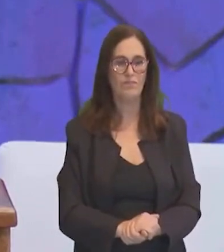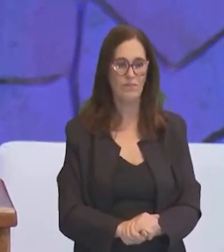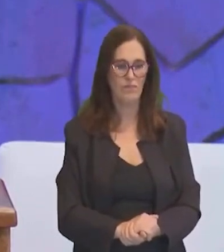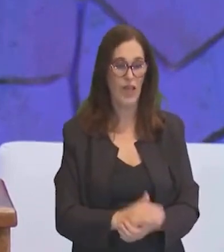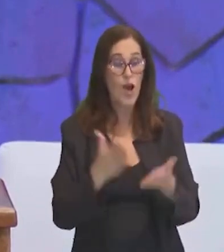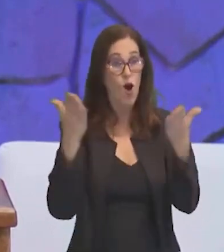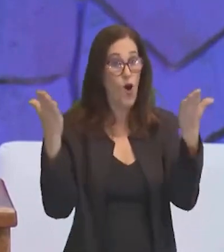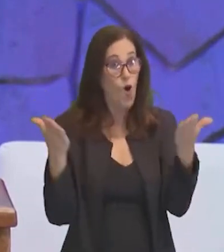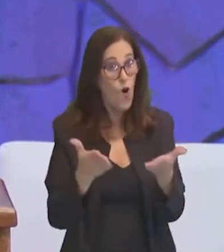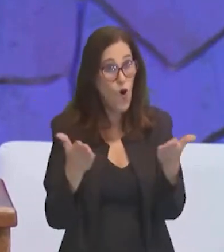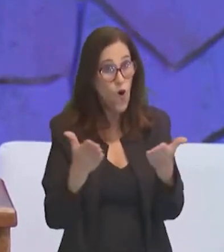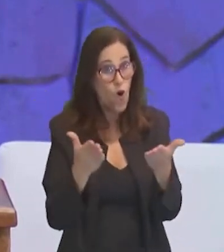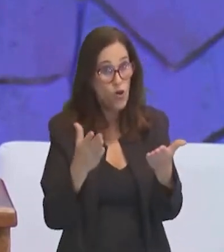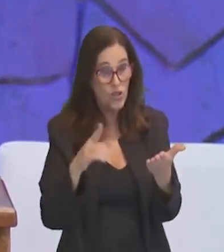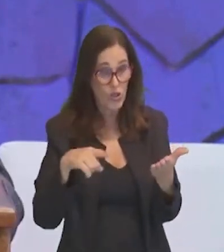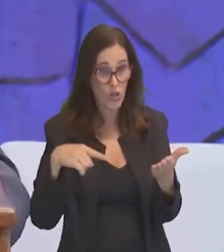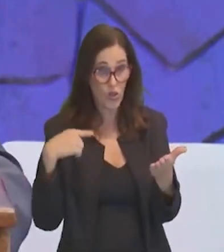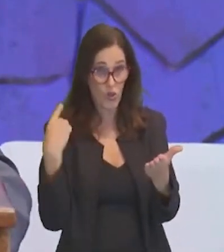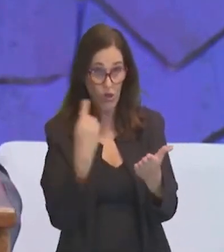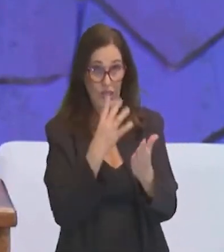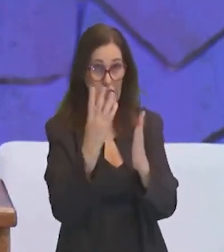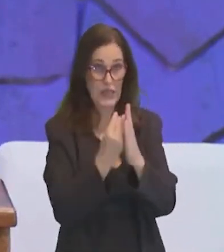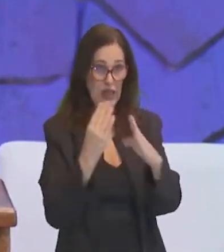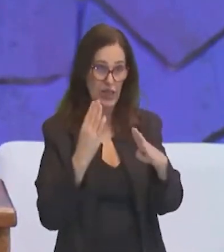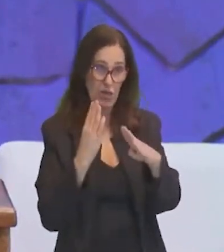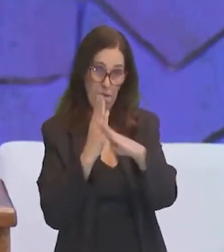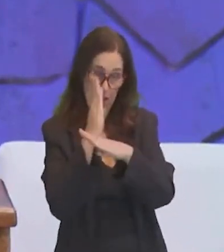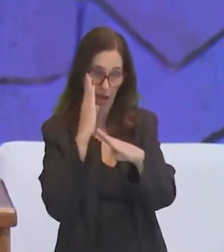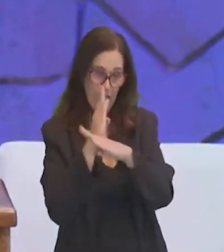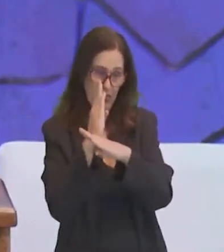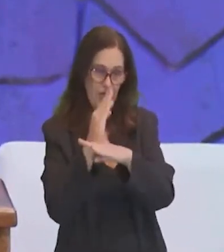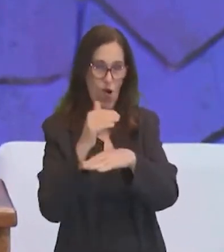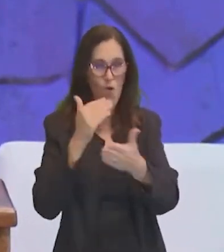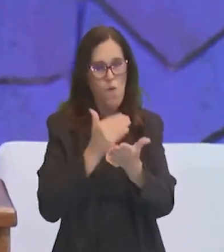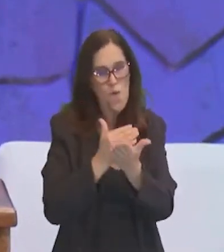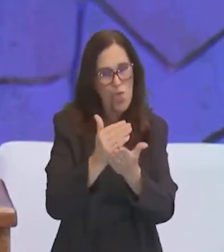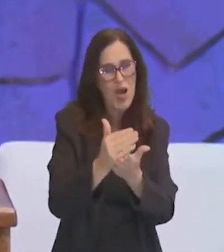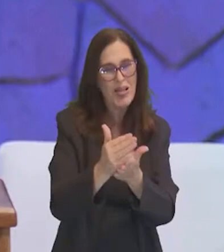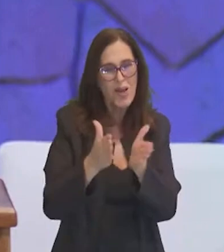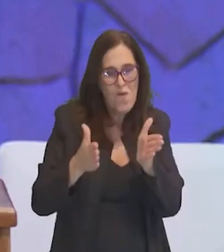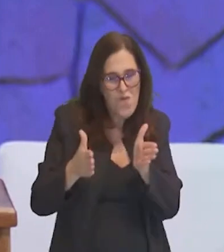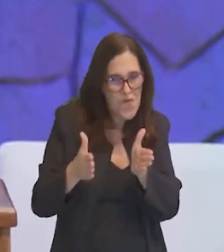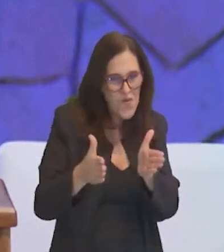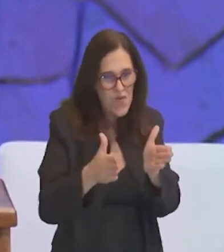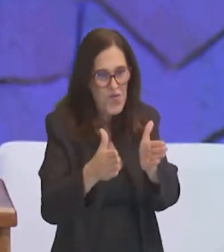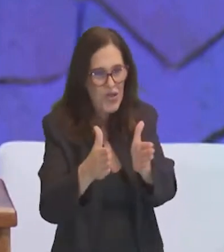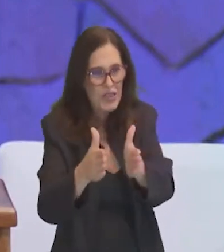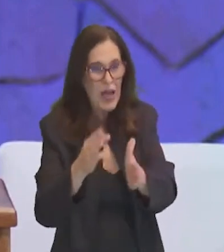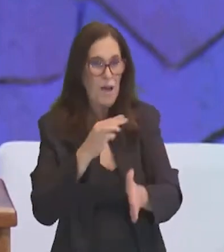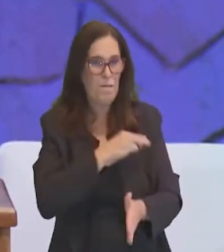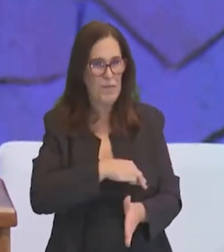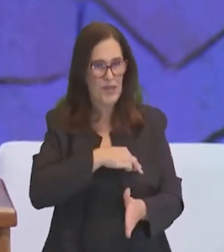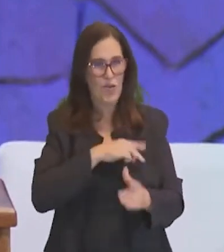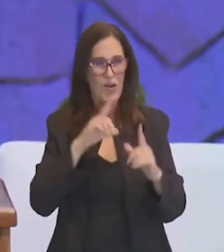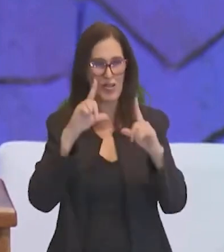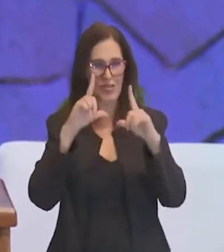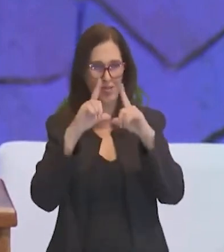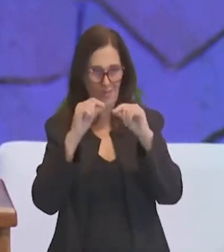Hoje, em nossas igrejas batistas, inicia-se a jornada, o caminho de missões